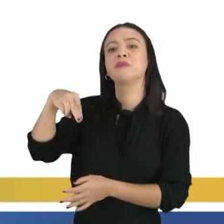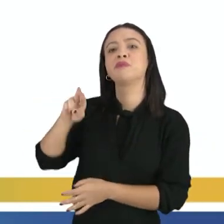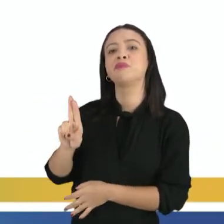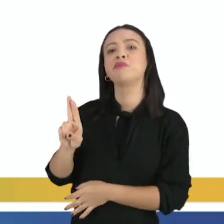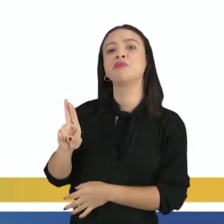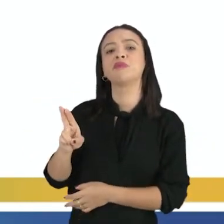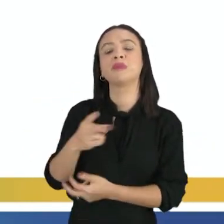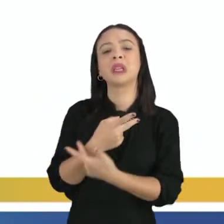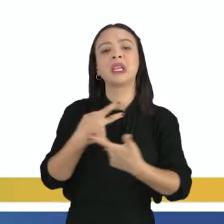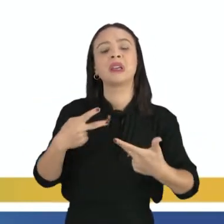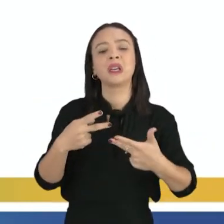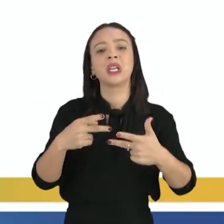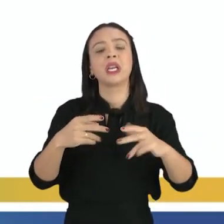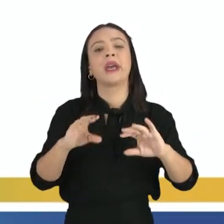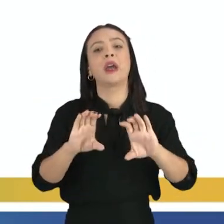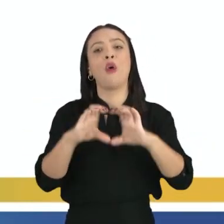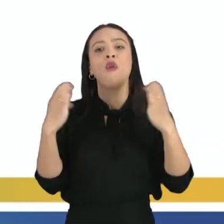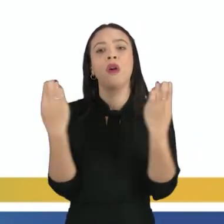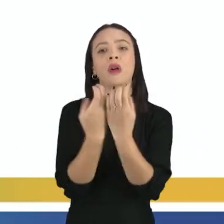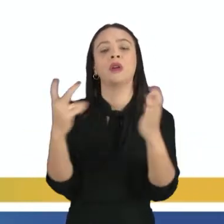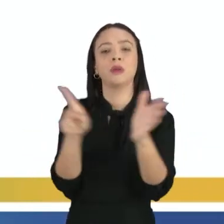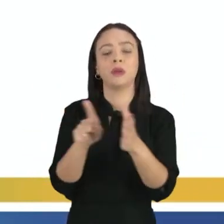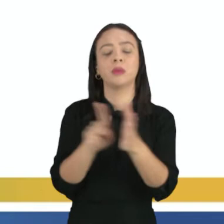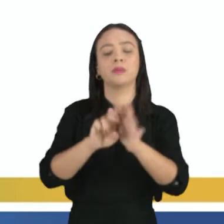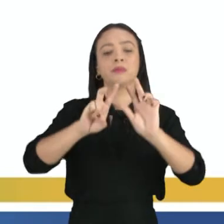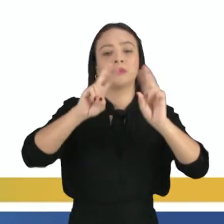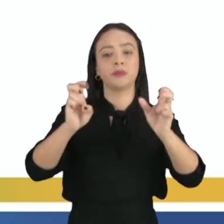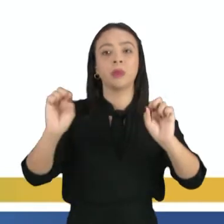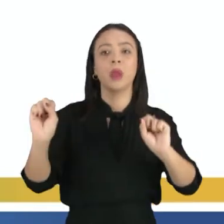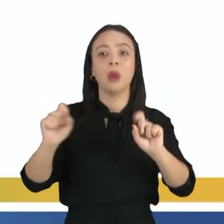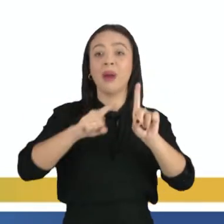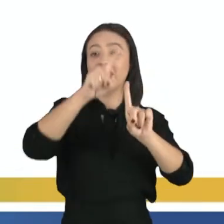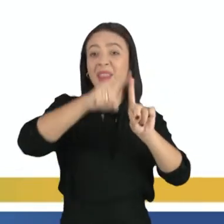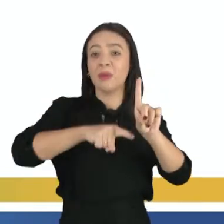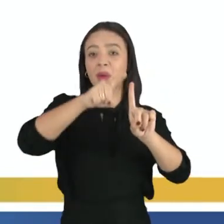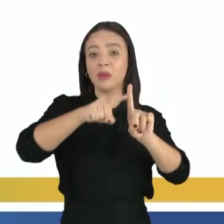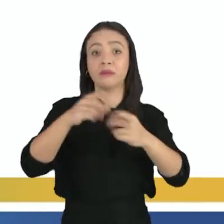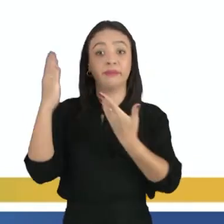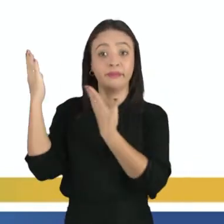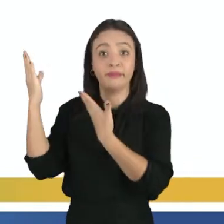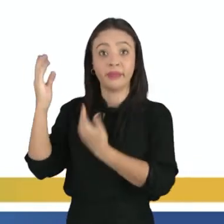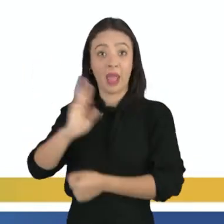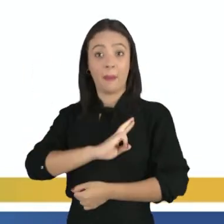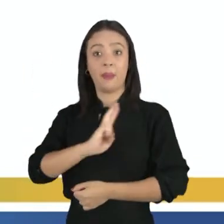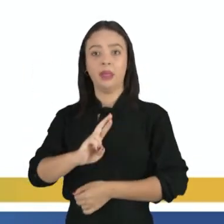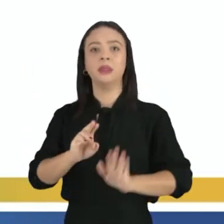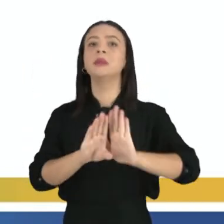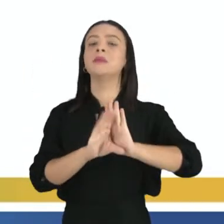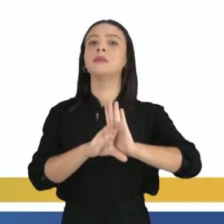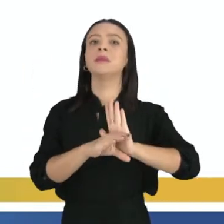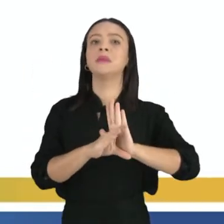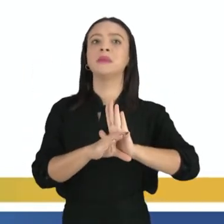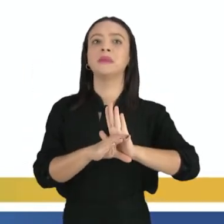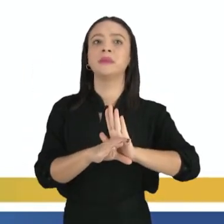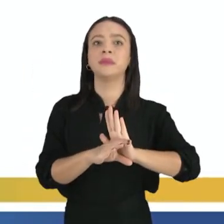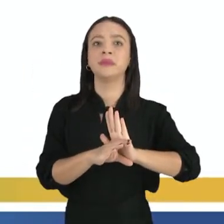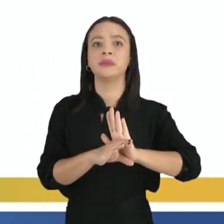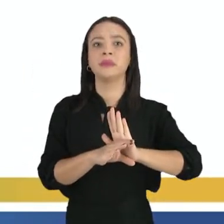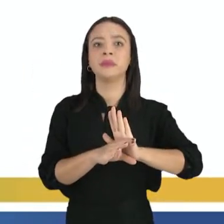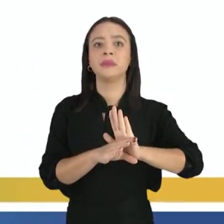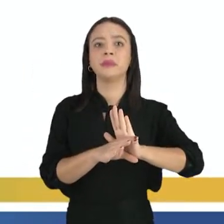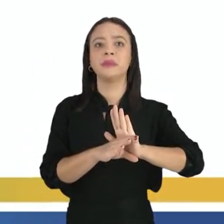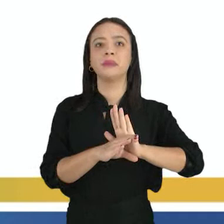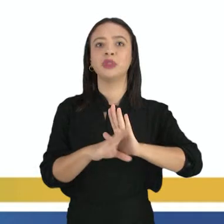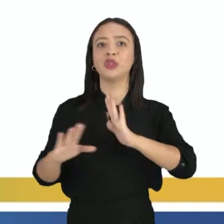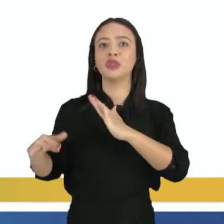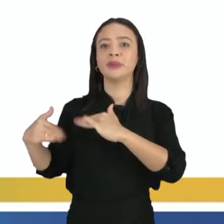em conferências do clima, né? Que ela representa esse conceito, essa definição